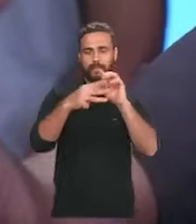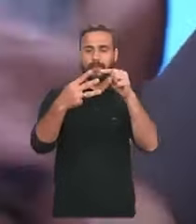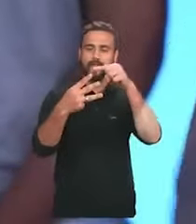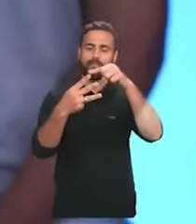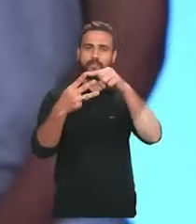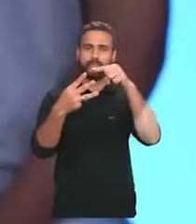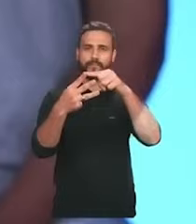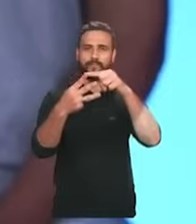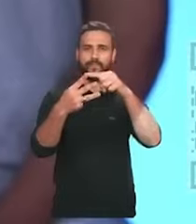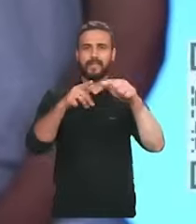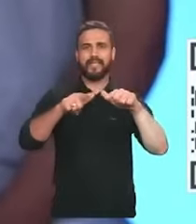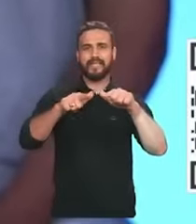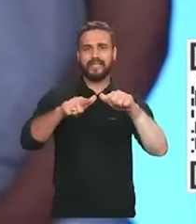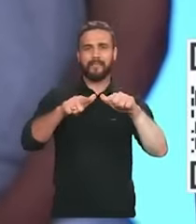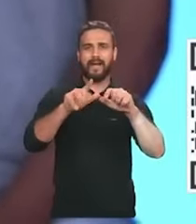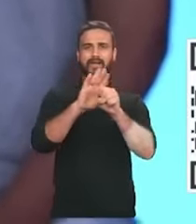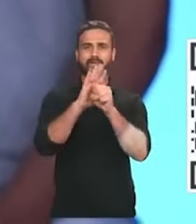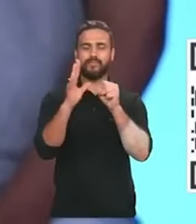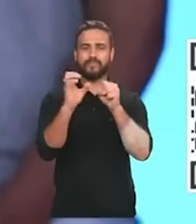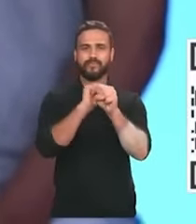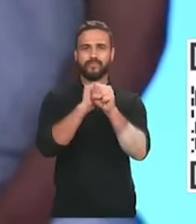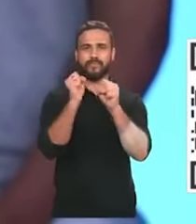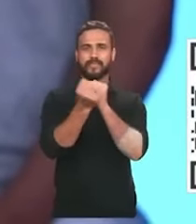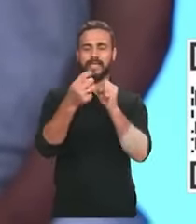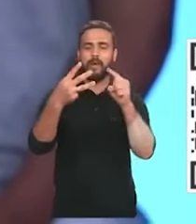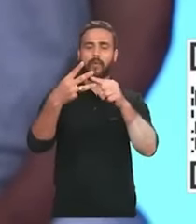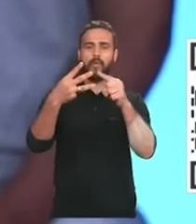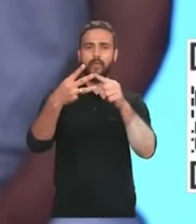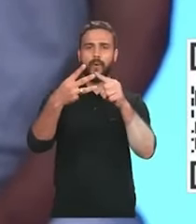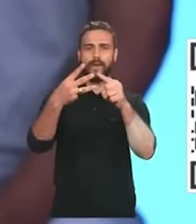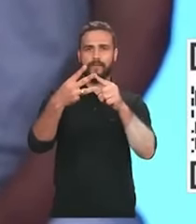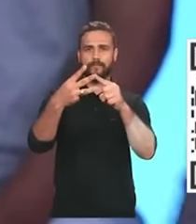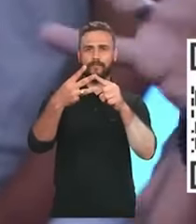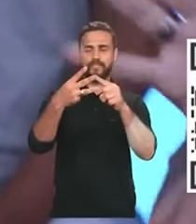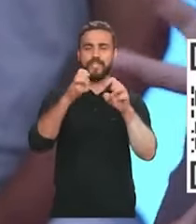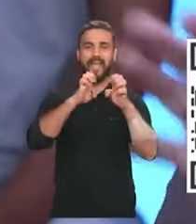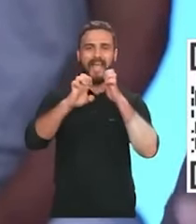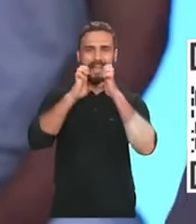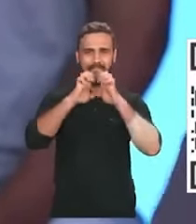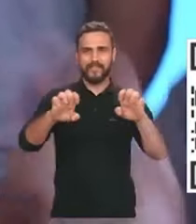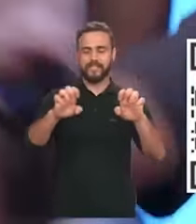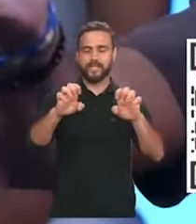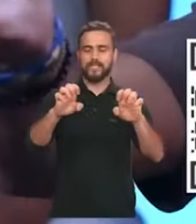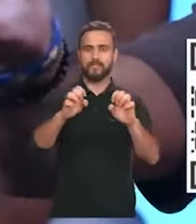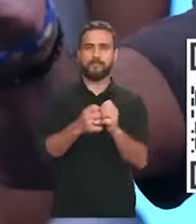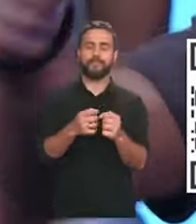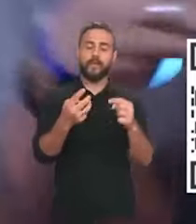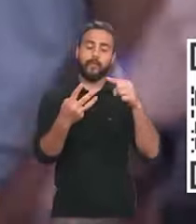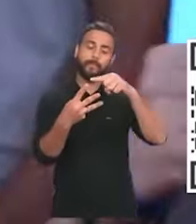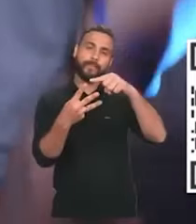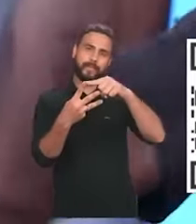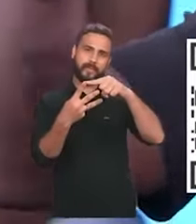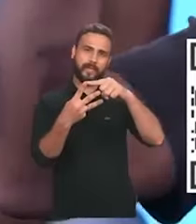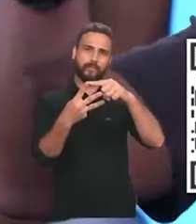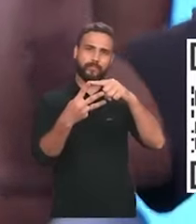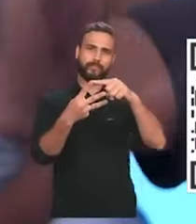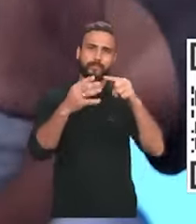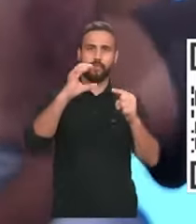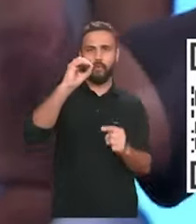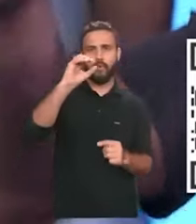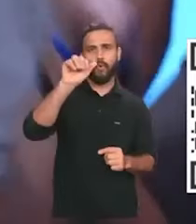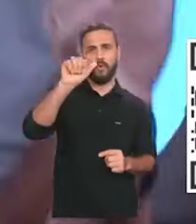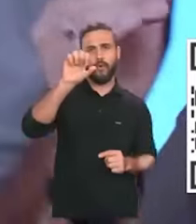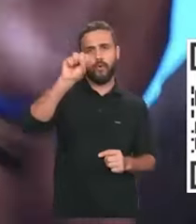misericórdia, trabalho social. Então, hoje nós temos um trabalho de evangelismo em duas áreas. Uma é o Oásis, que a gente vai em alguns